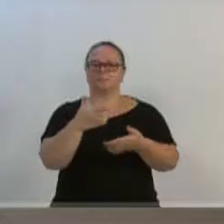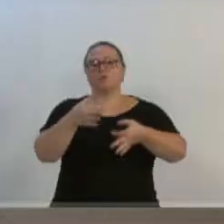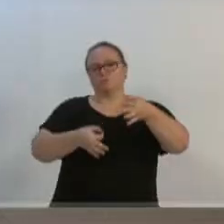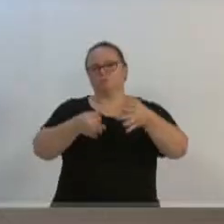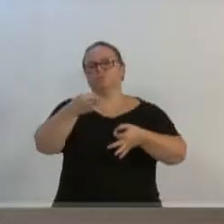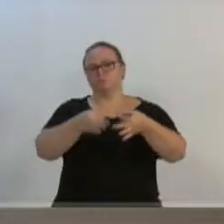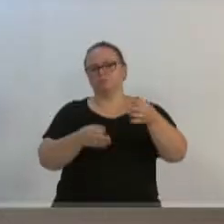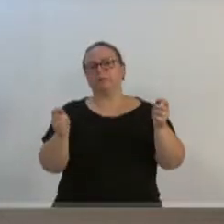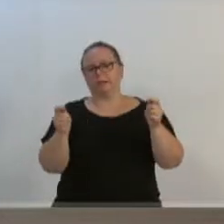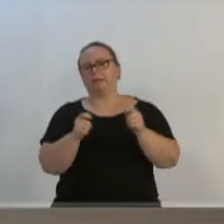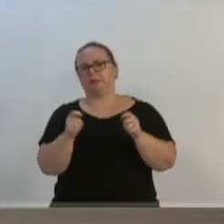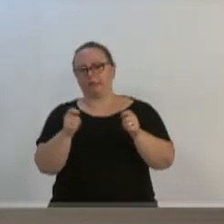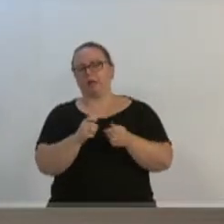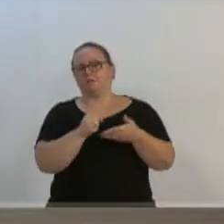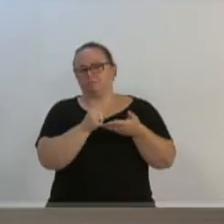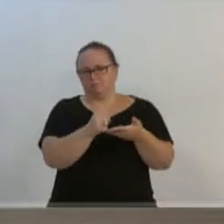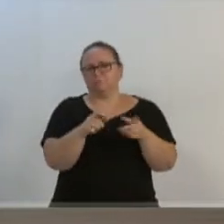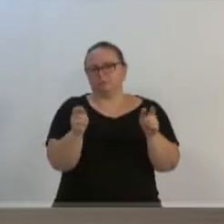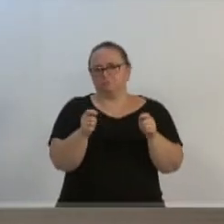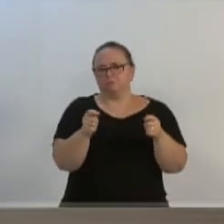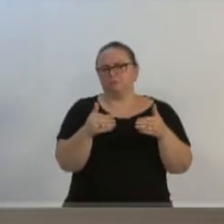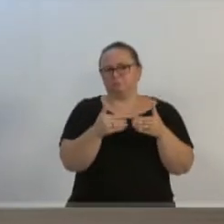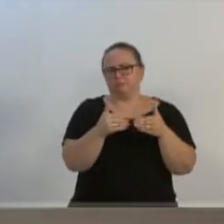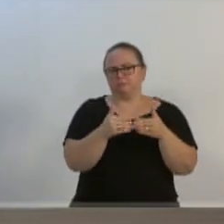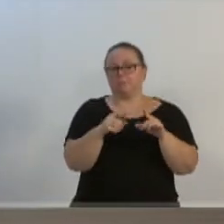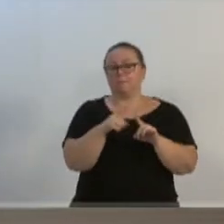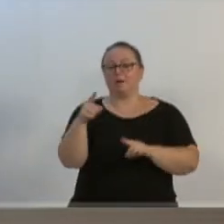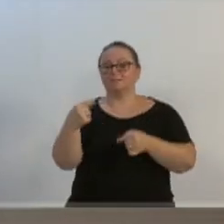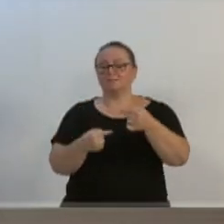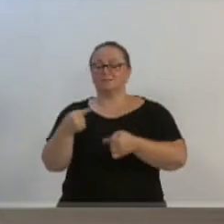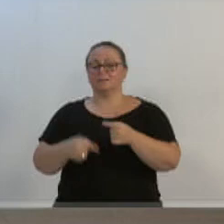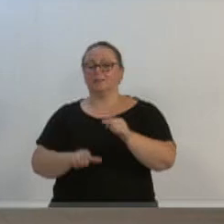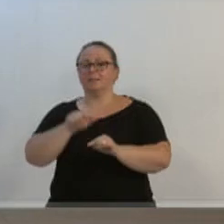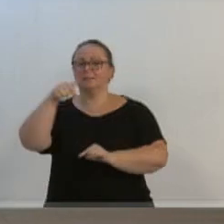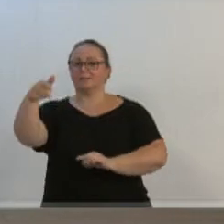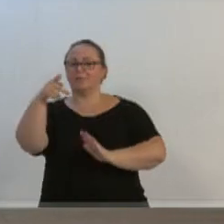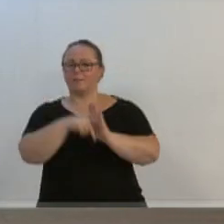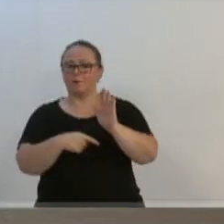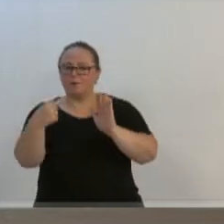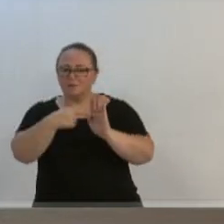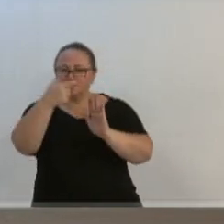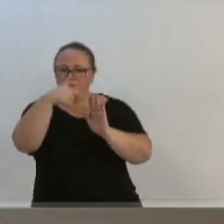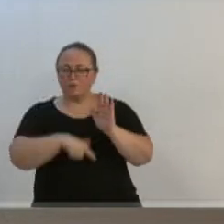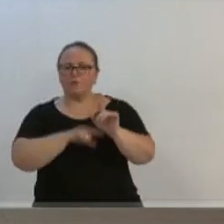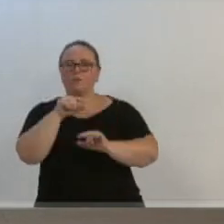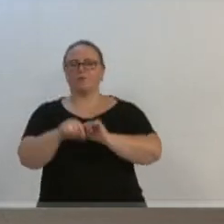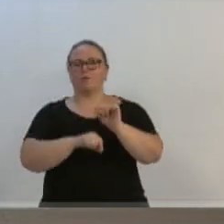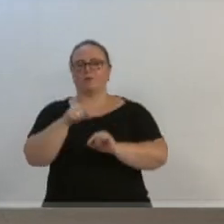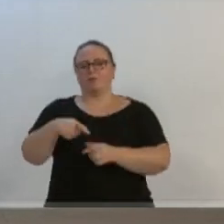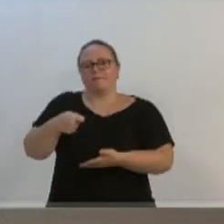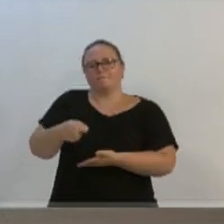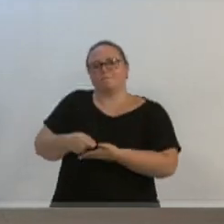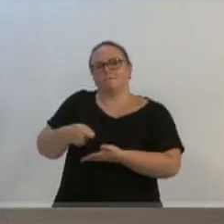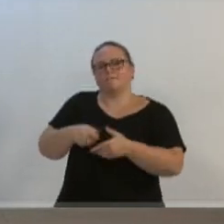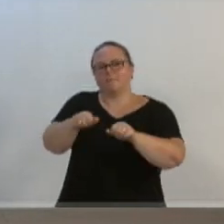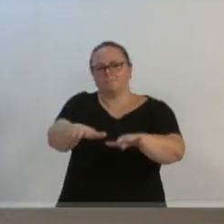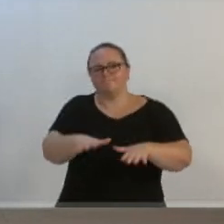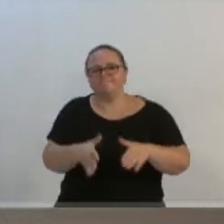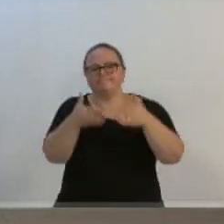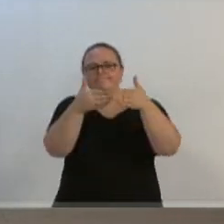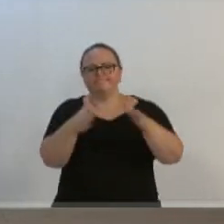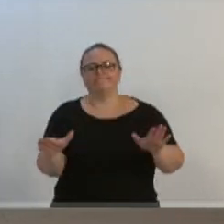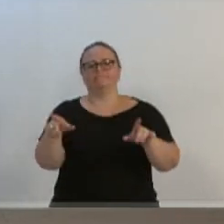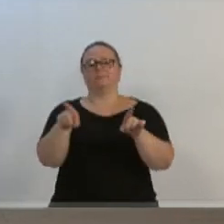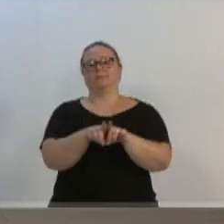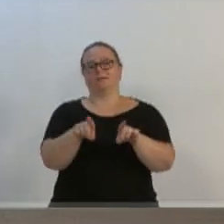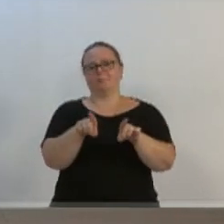são possíveis, são favoráveis. O que temos de discussão depois em relação ao projeto, novamente, é a exigência da realização de uma audiência pública, mais uma